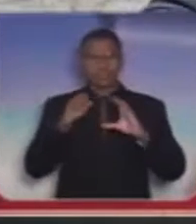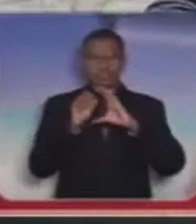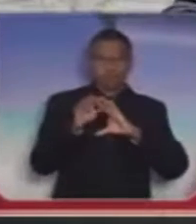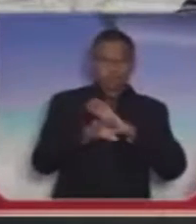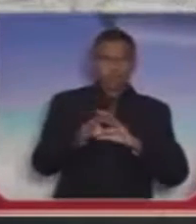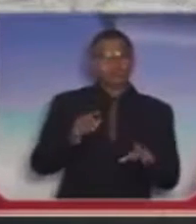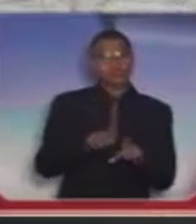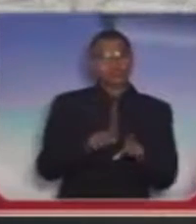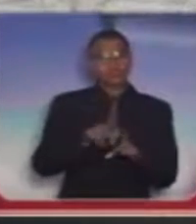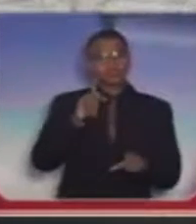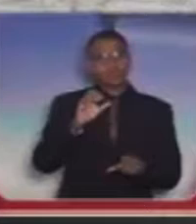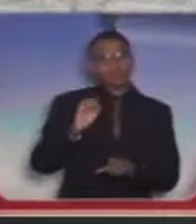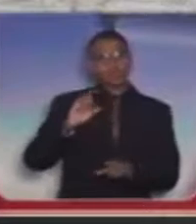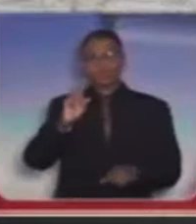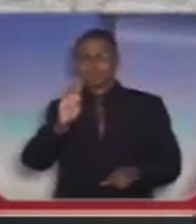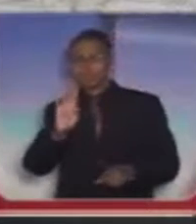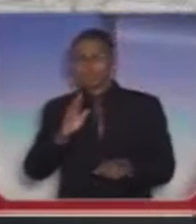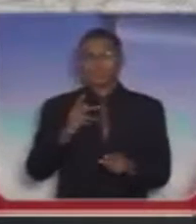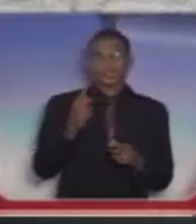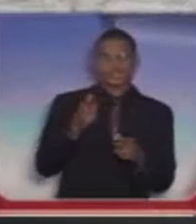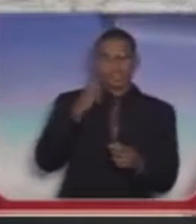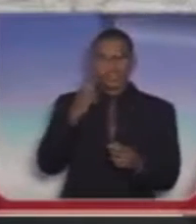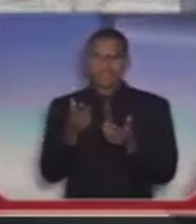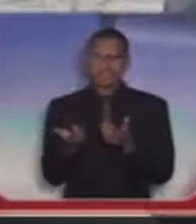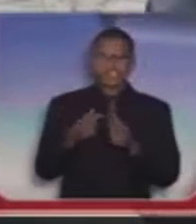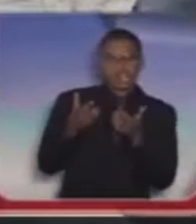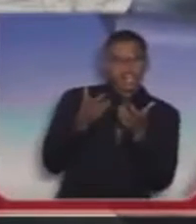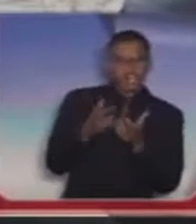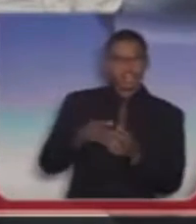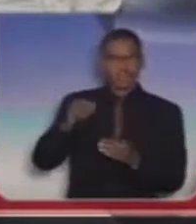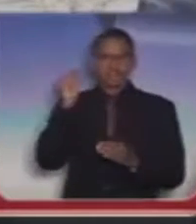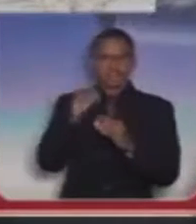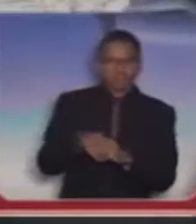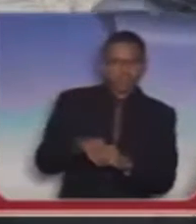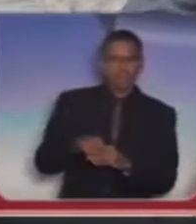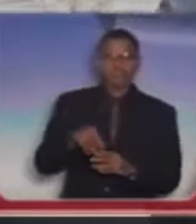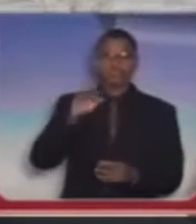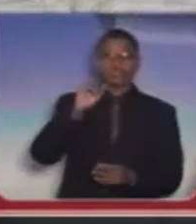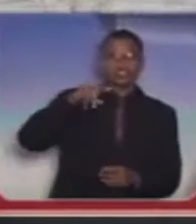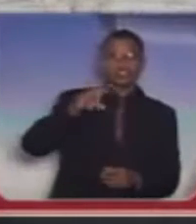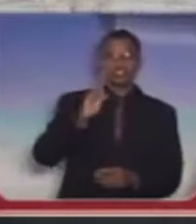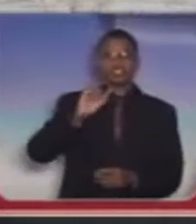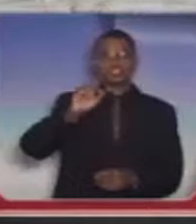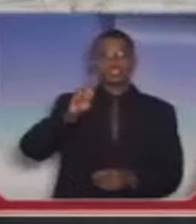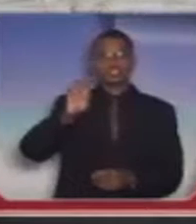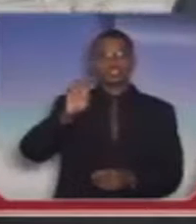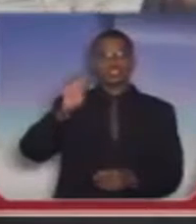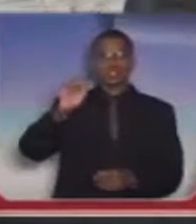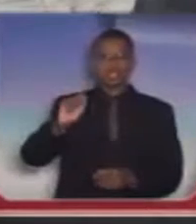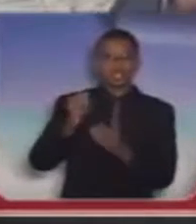cds seja defendendo nesse exato momento eleições indiretas não tem nada de eleição indireta não